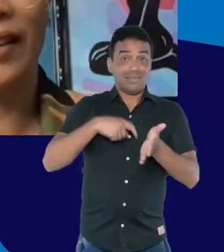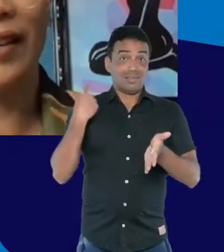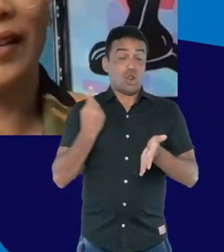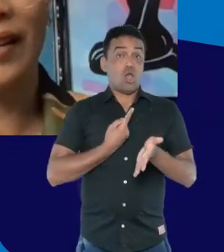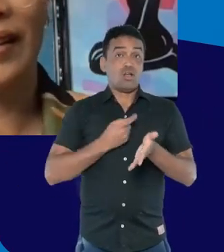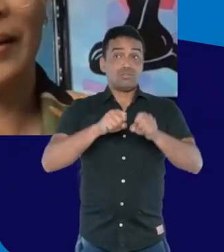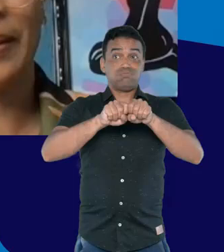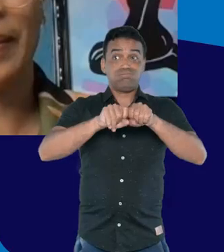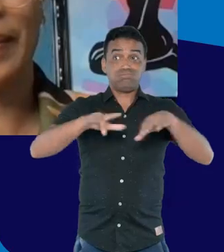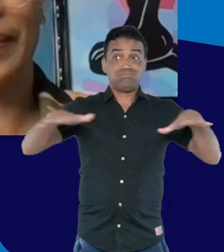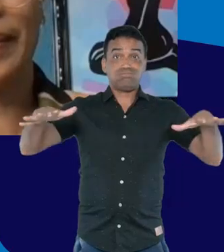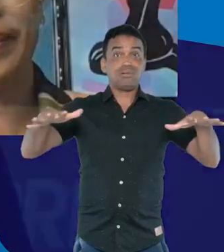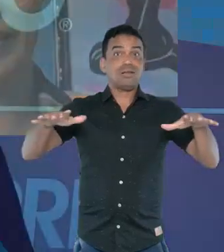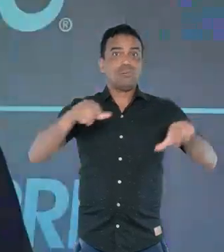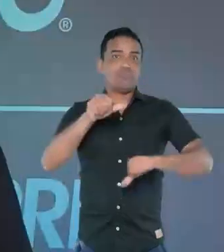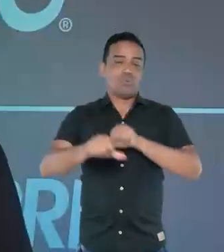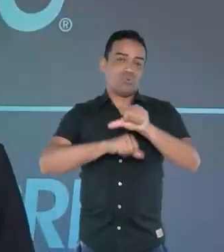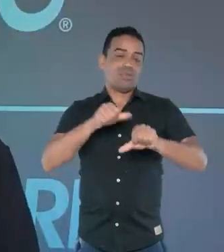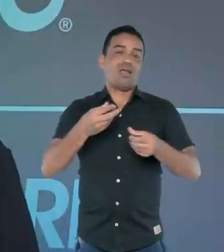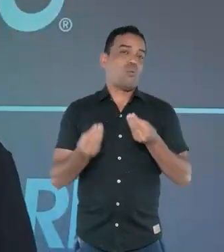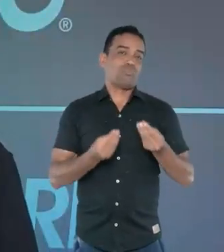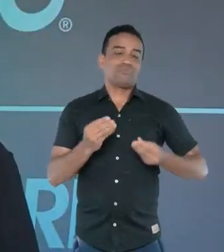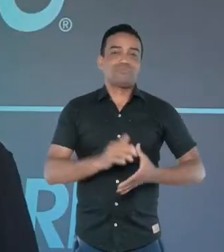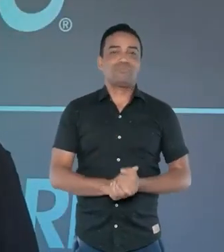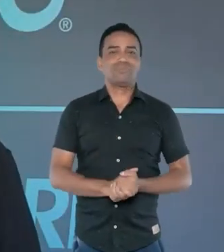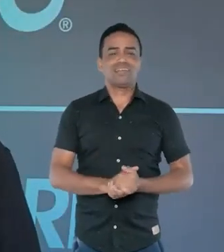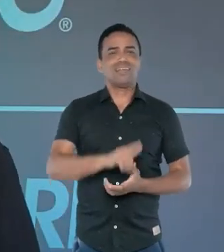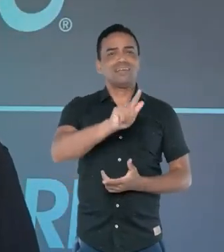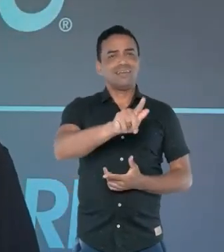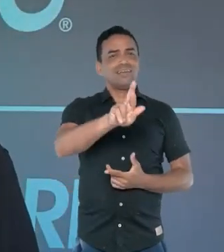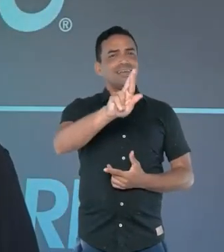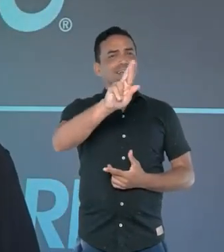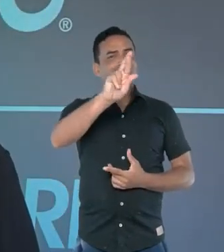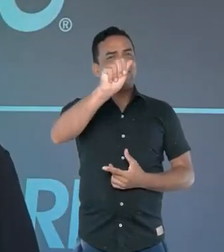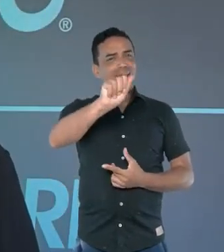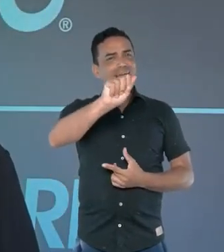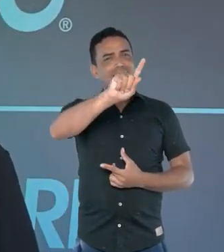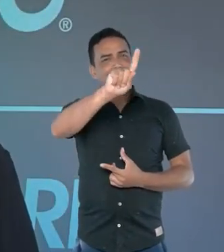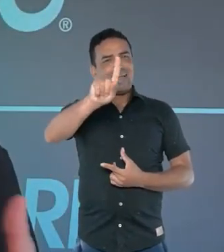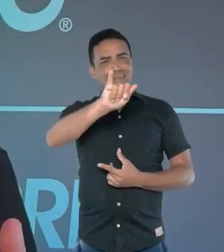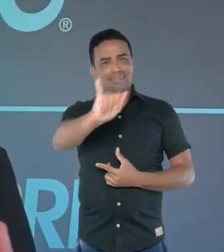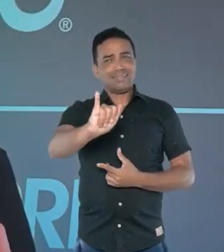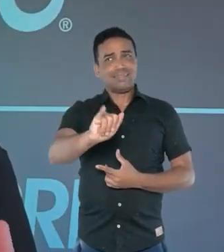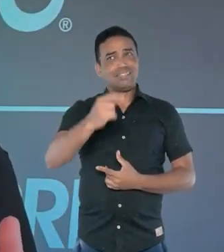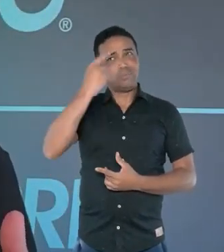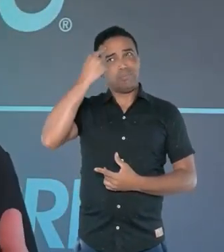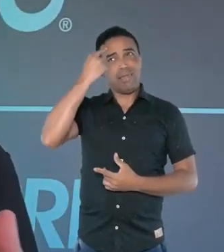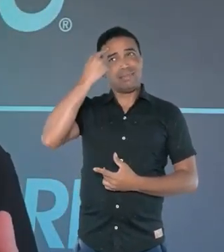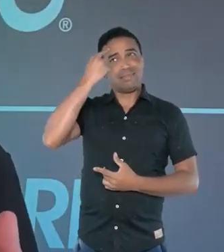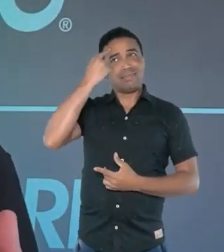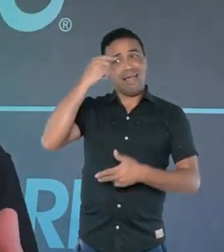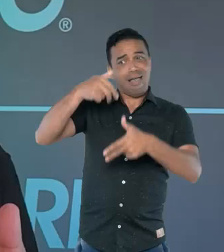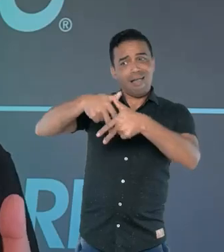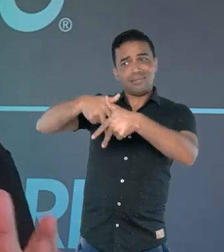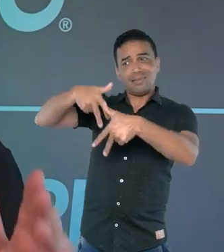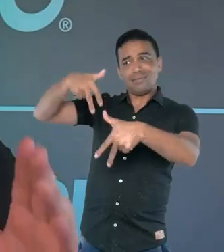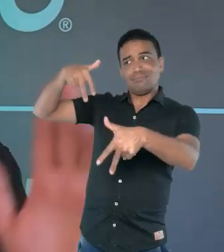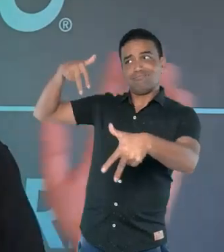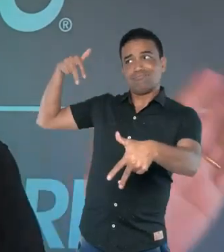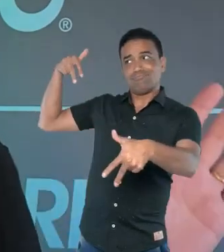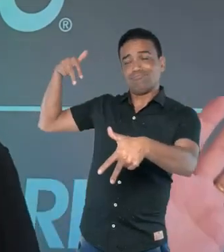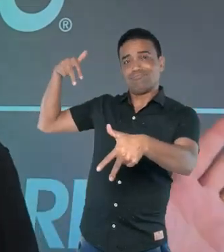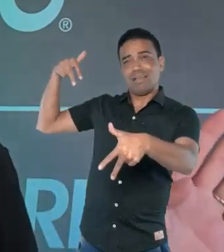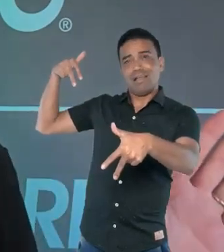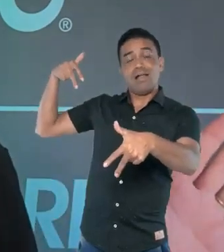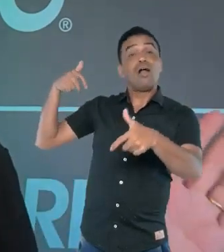chegar. Sim. Grazi, a gente pensa muitas vezes na ancestralidade como esse